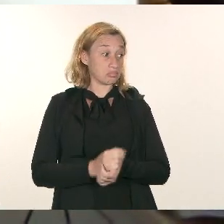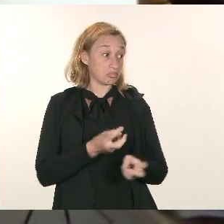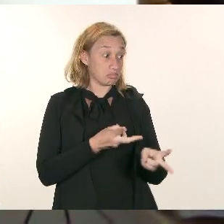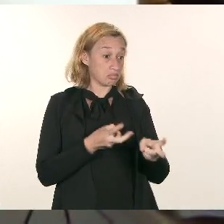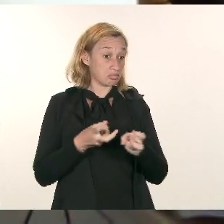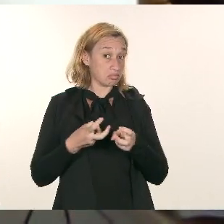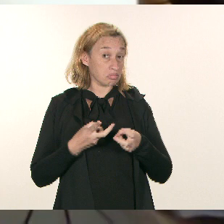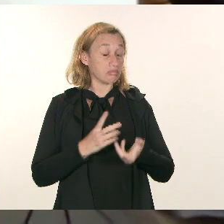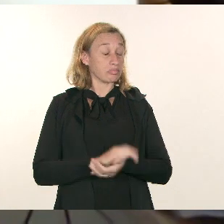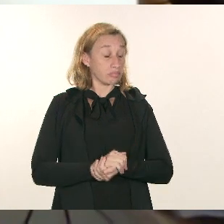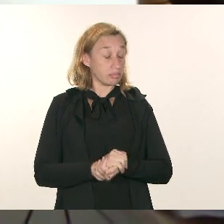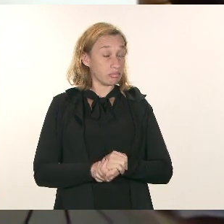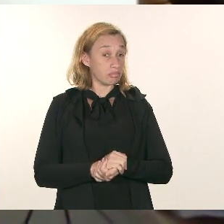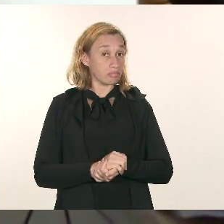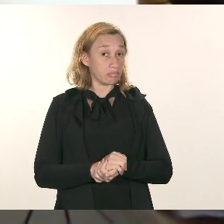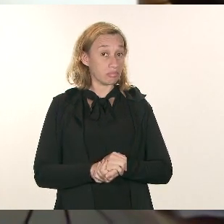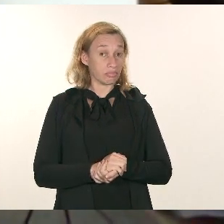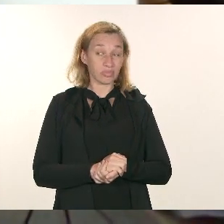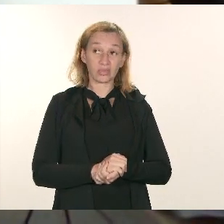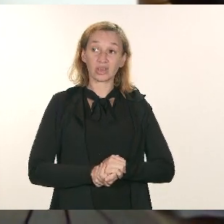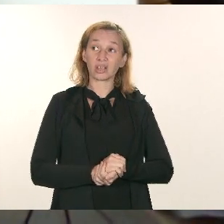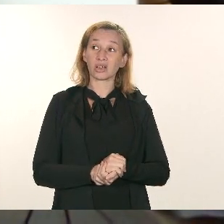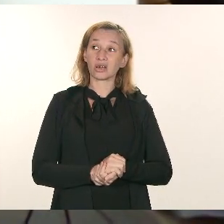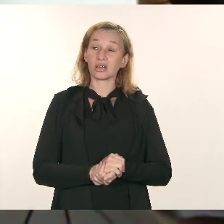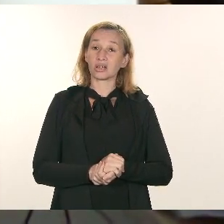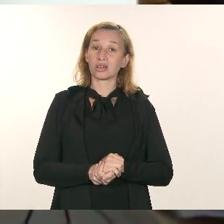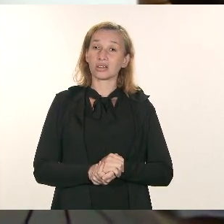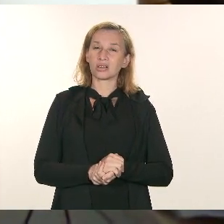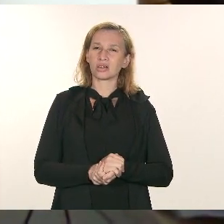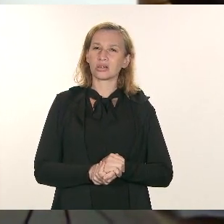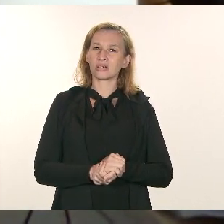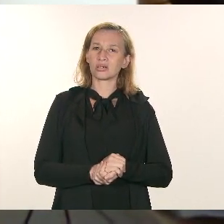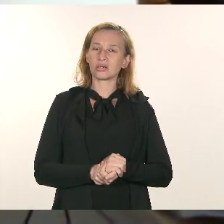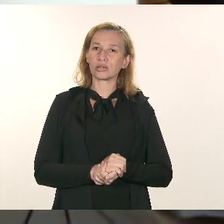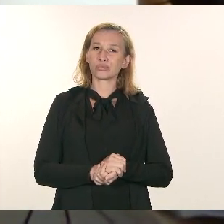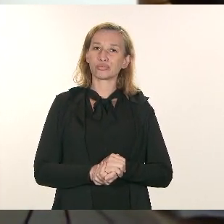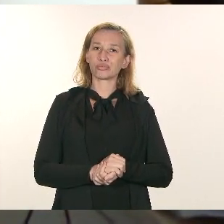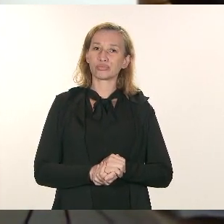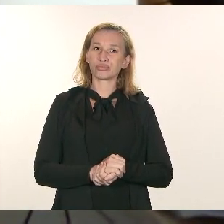verificamos, né, que passa a ser uma rotina